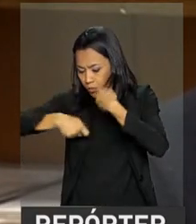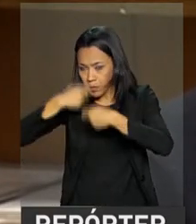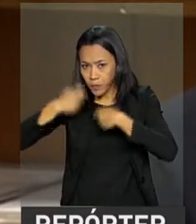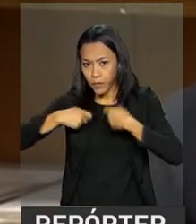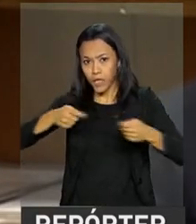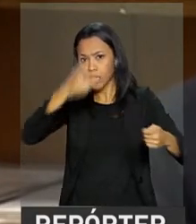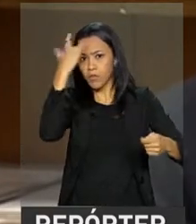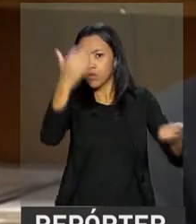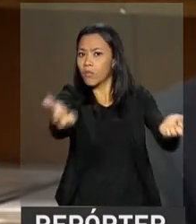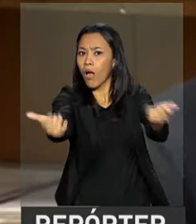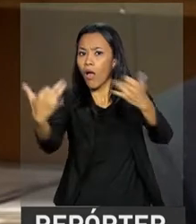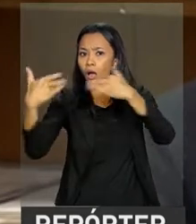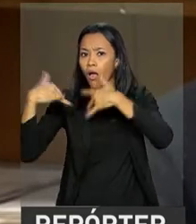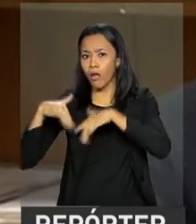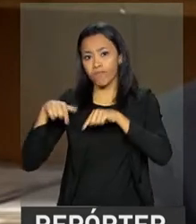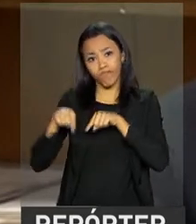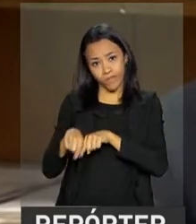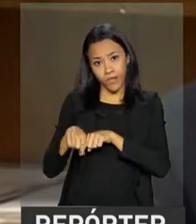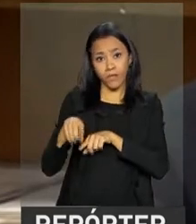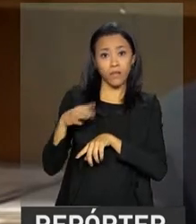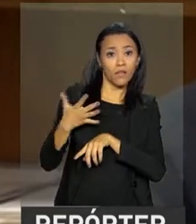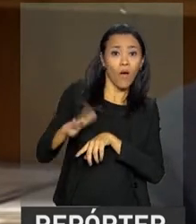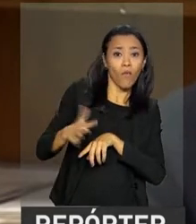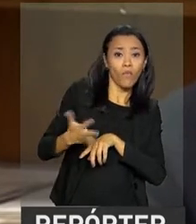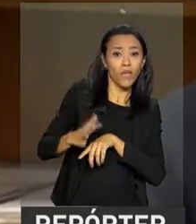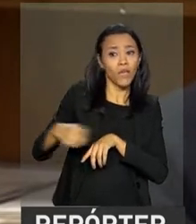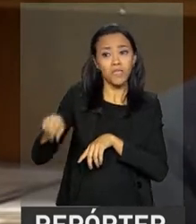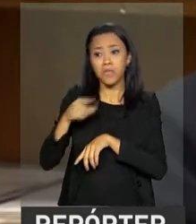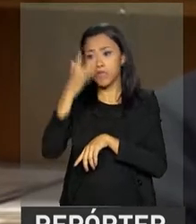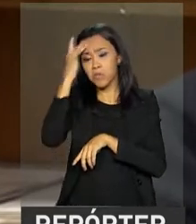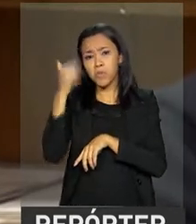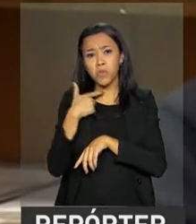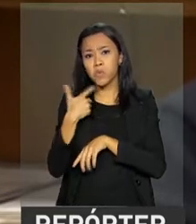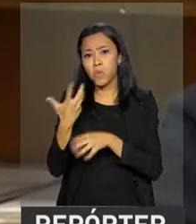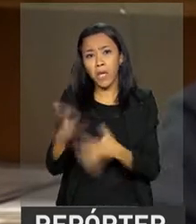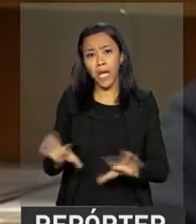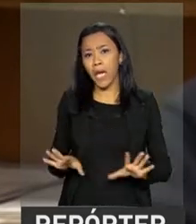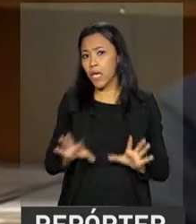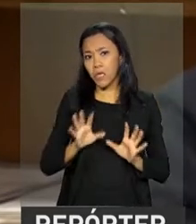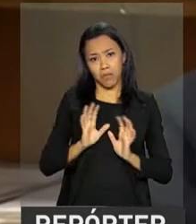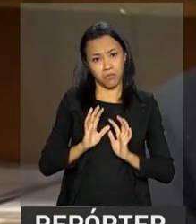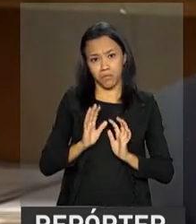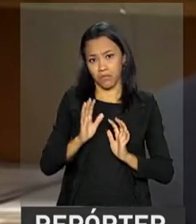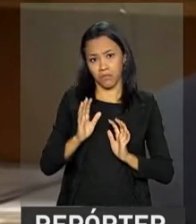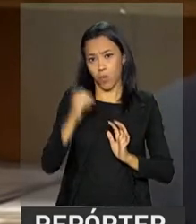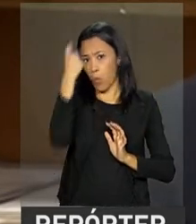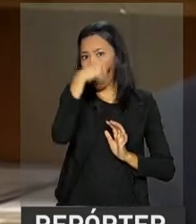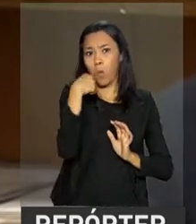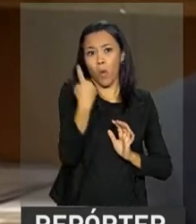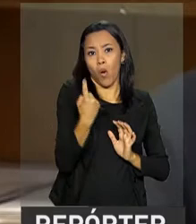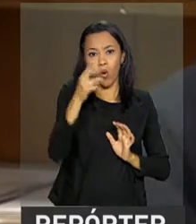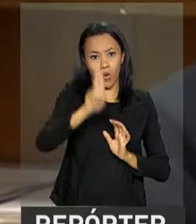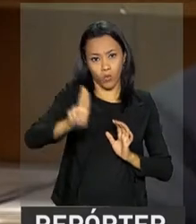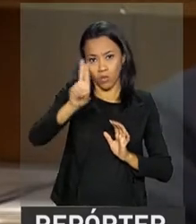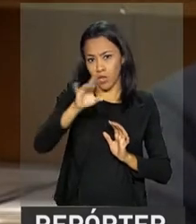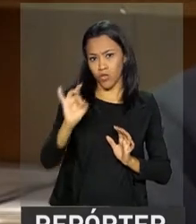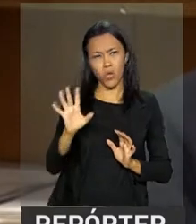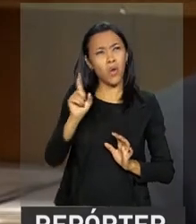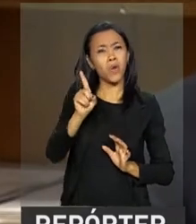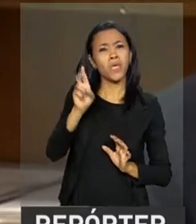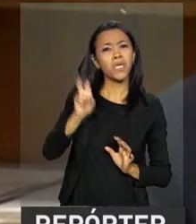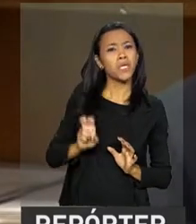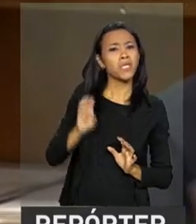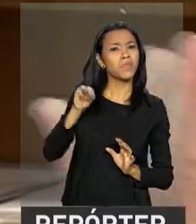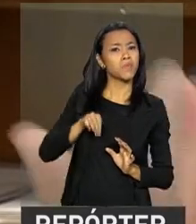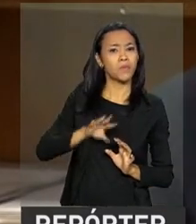refeitório talvez os trabalhadores que irão diminuir 15 minutos na hora do amor porque para ele